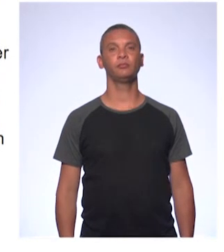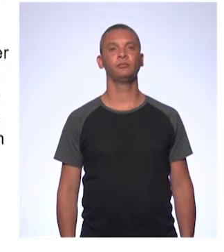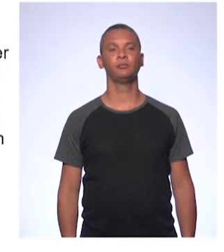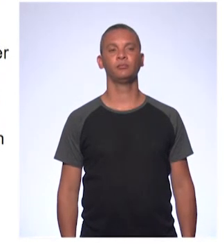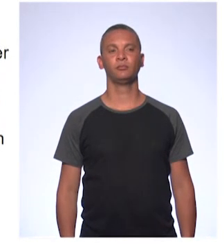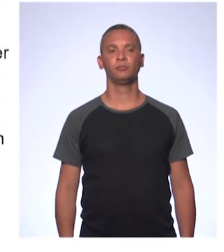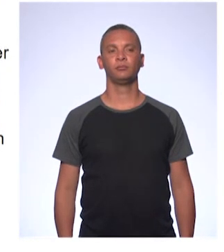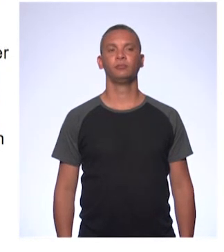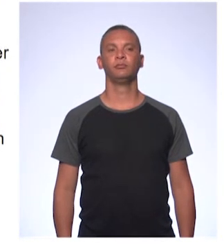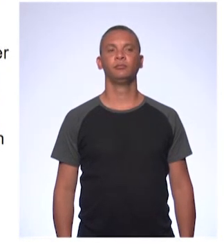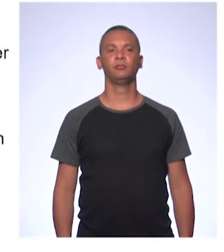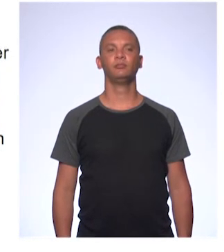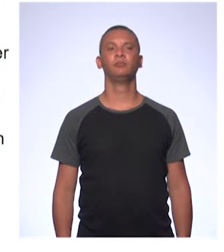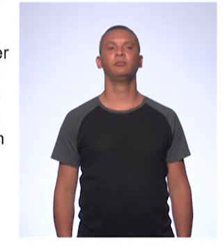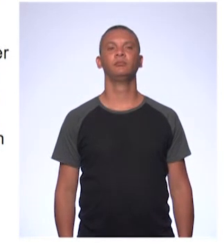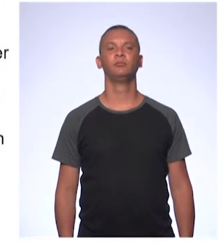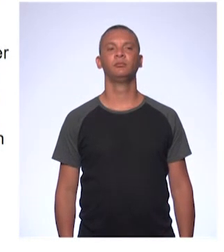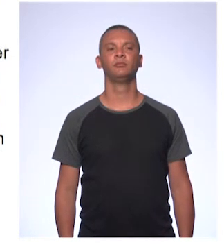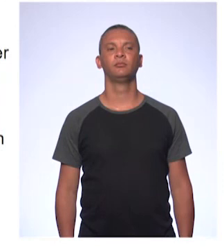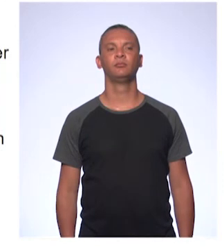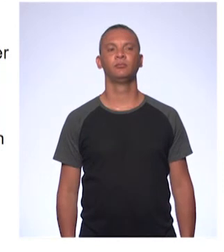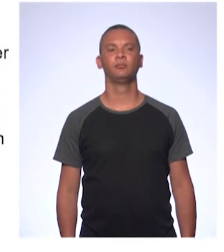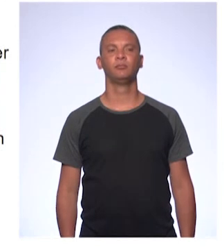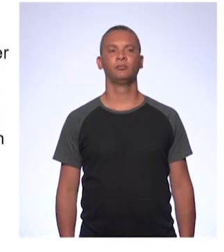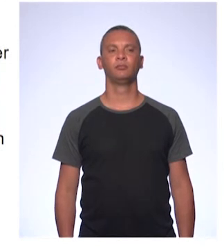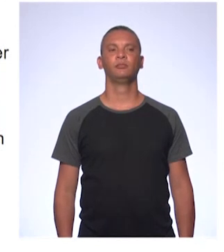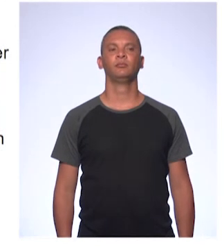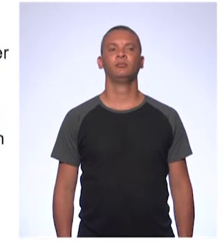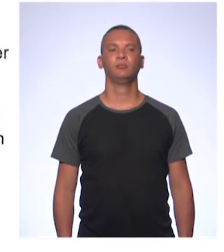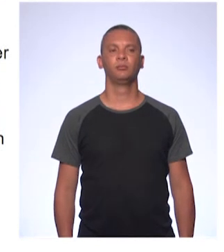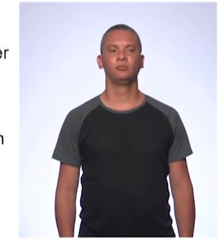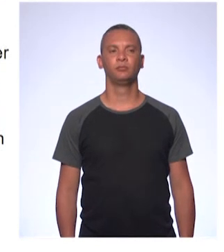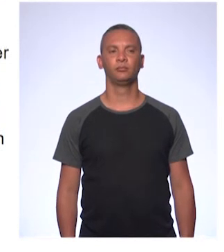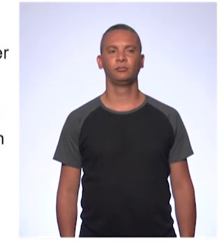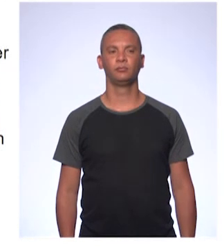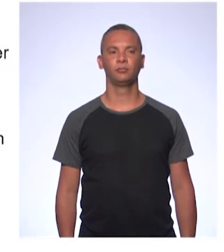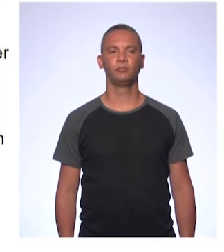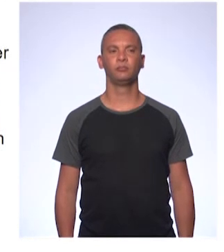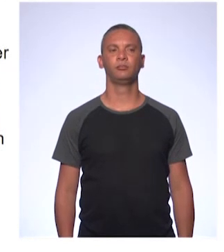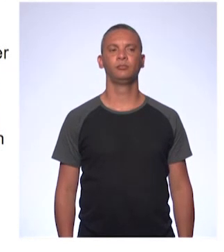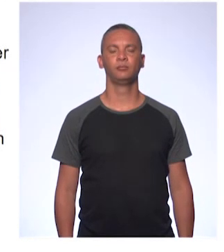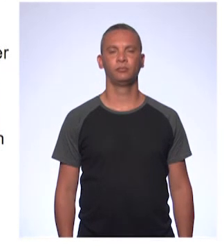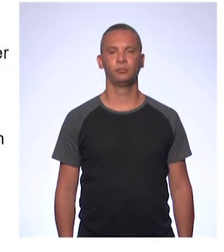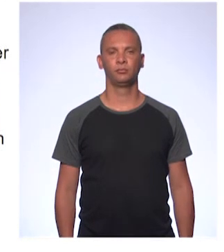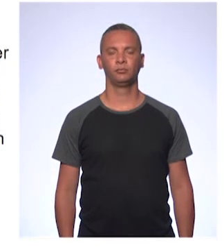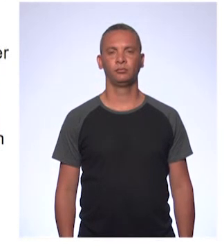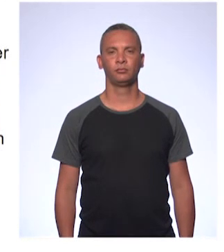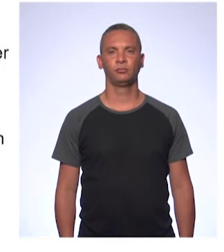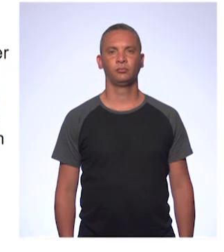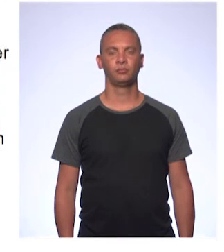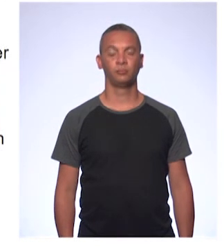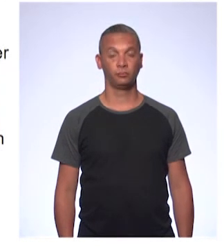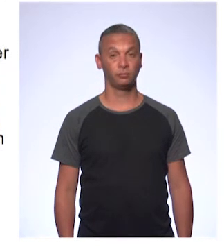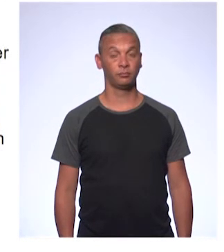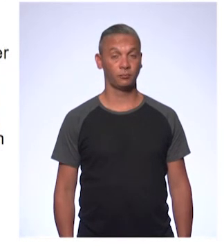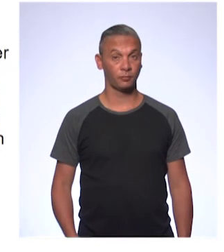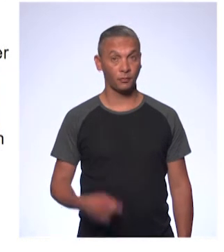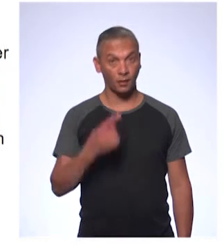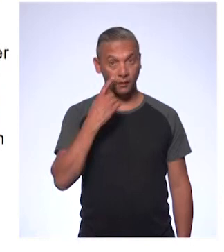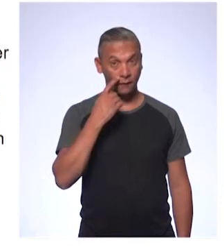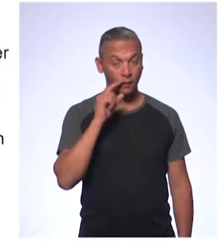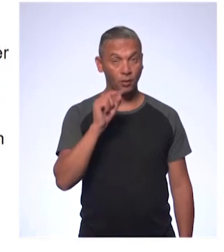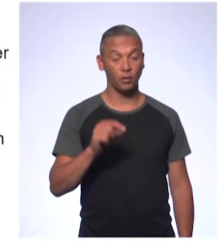picapedrero que te atarás a la muñeca e passarás contigo. Isto é, vejam só, não